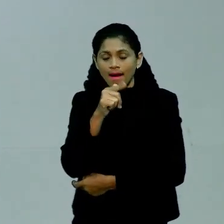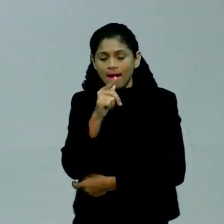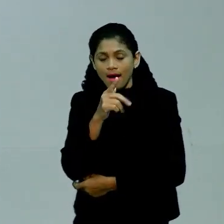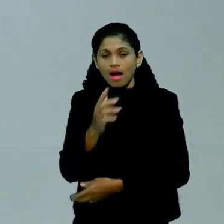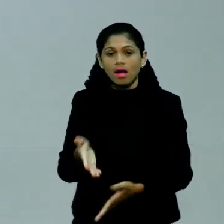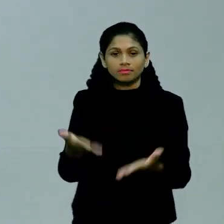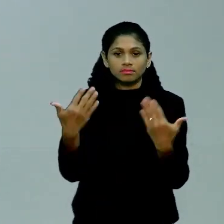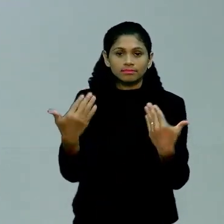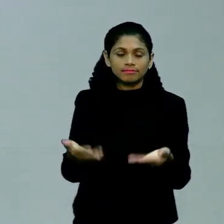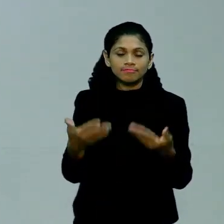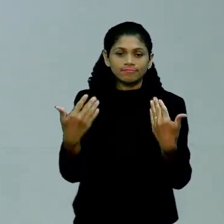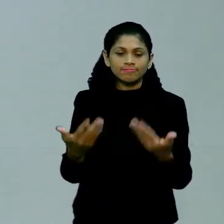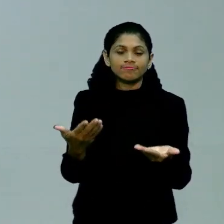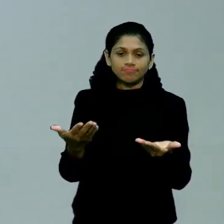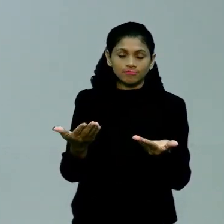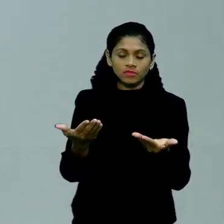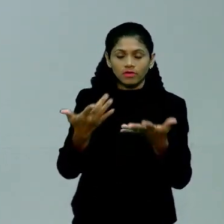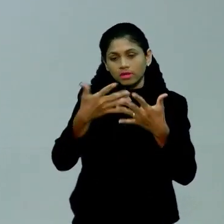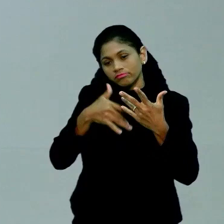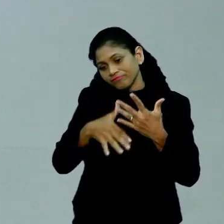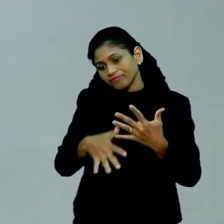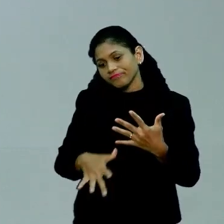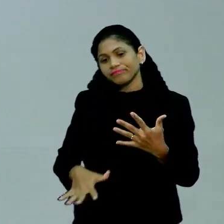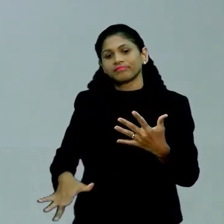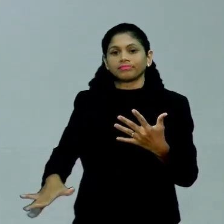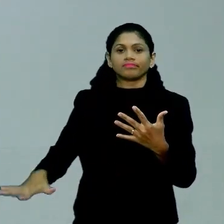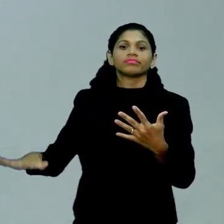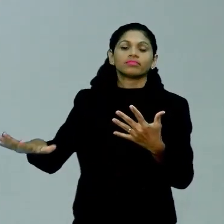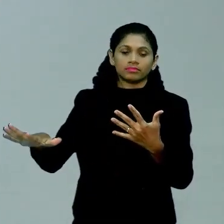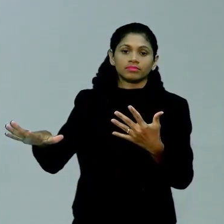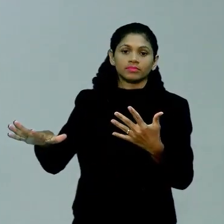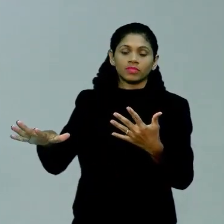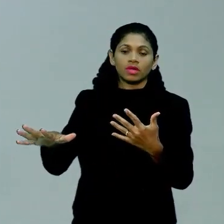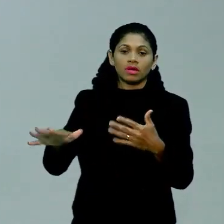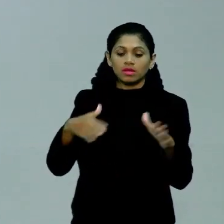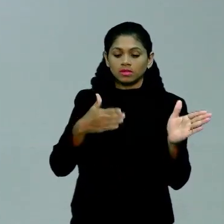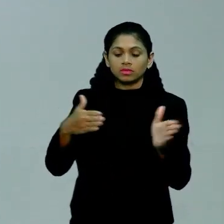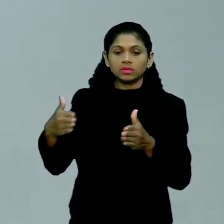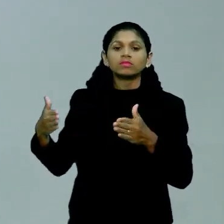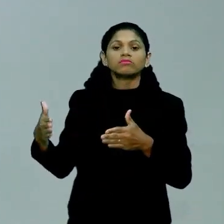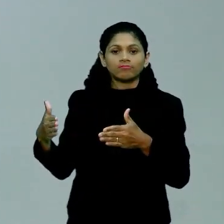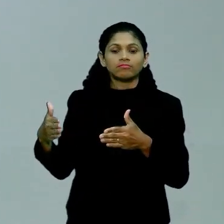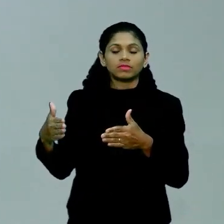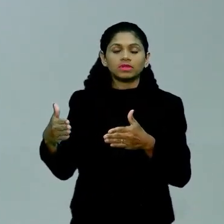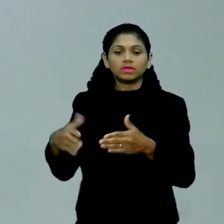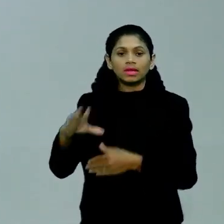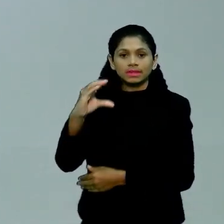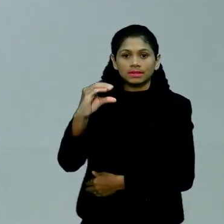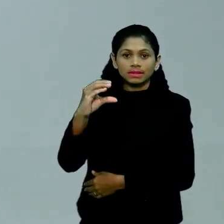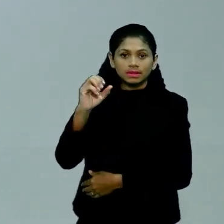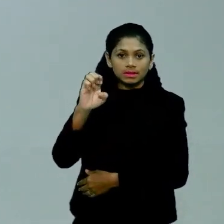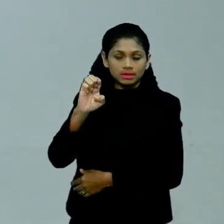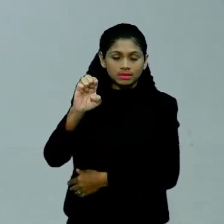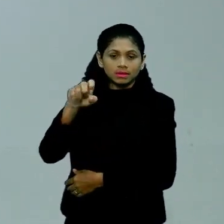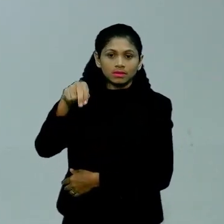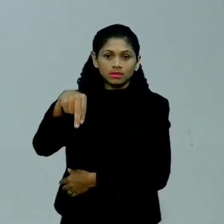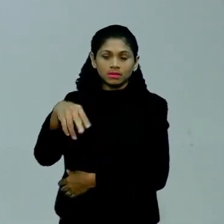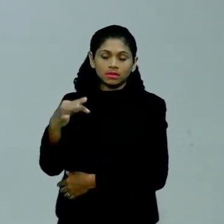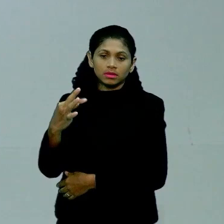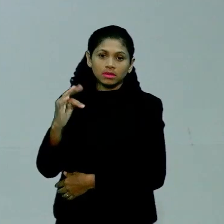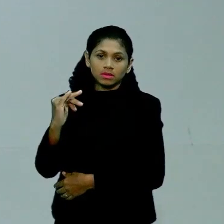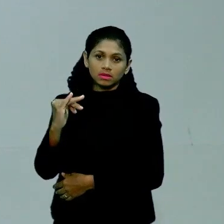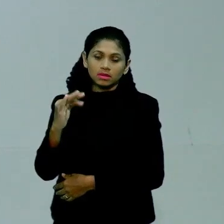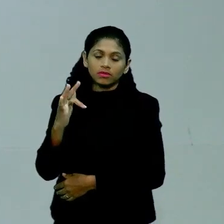leve, vai ser jogada para fora do recipiente. Esse processo é chamado de centrifugação. Mas onde mais aparece